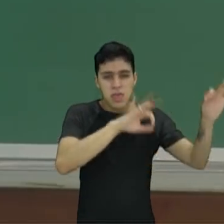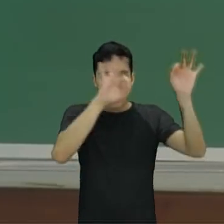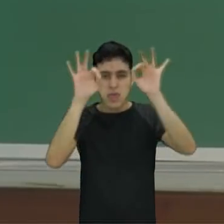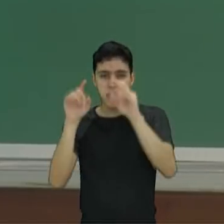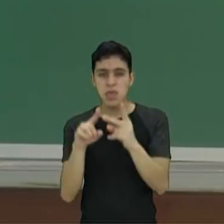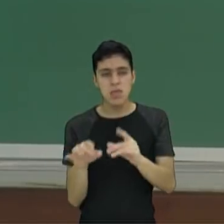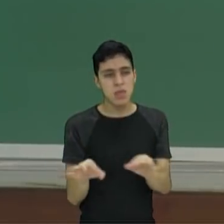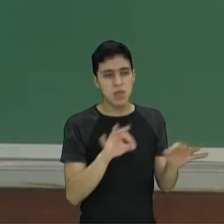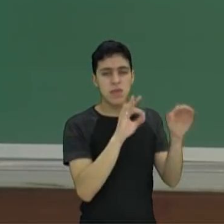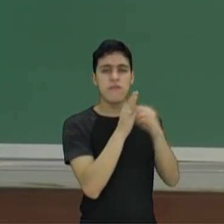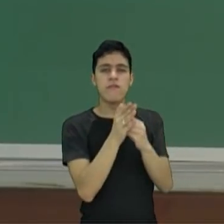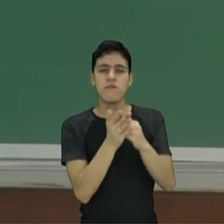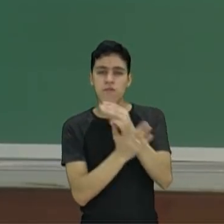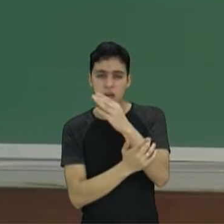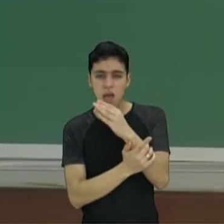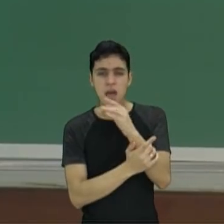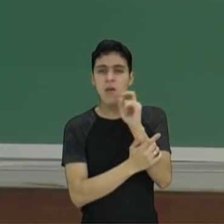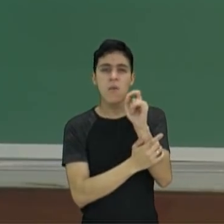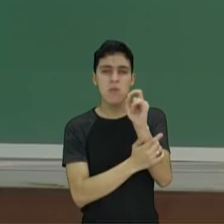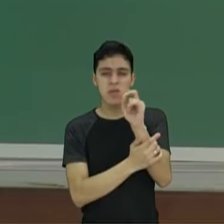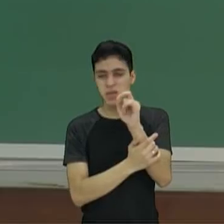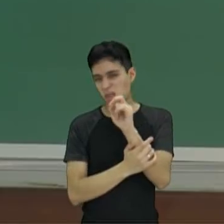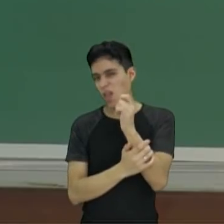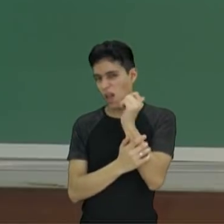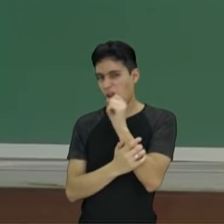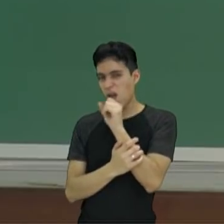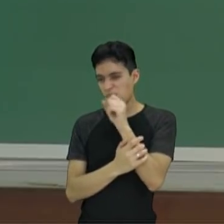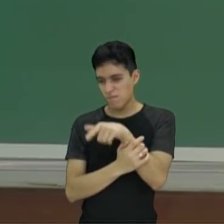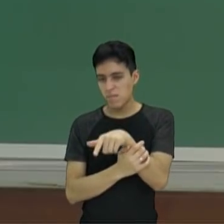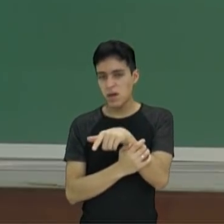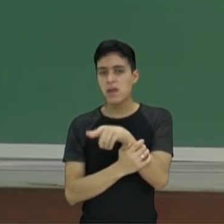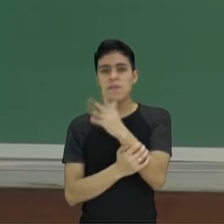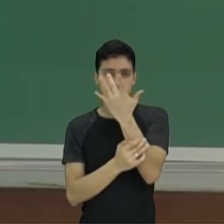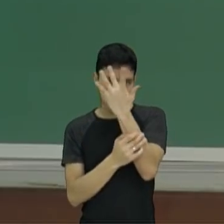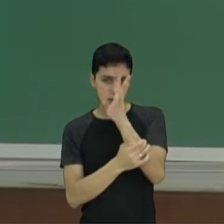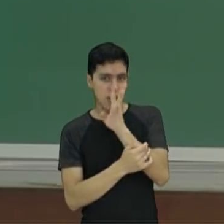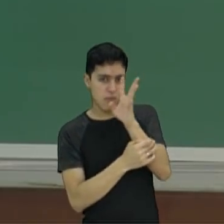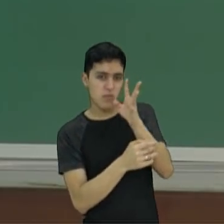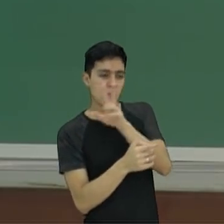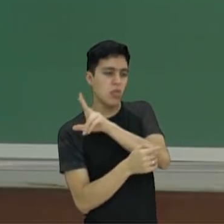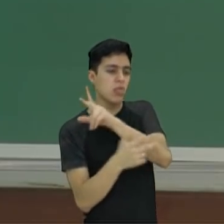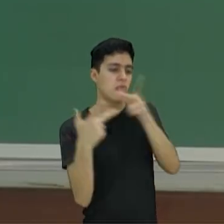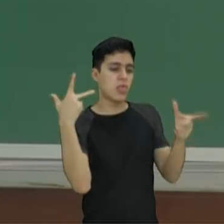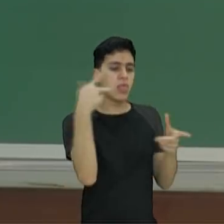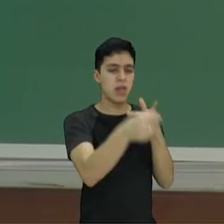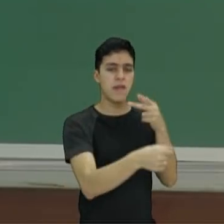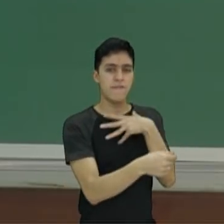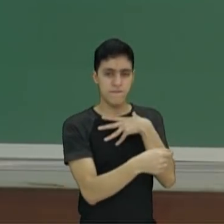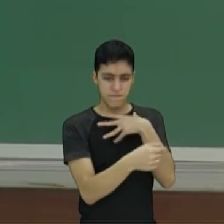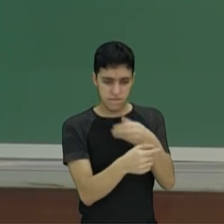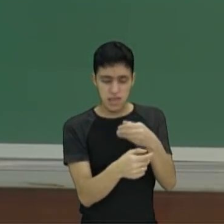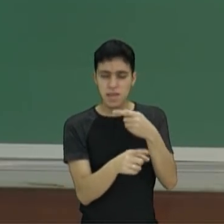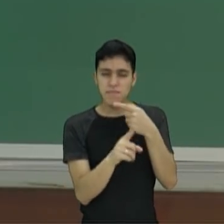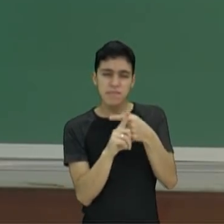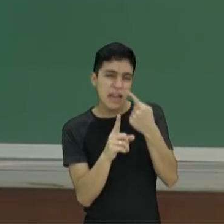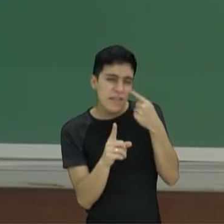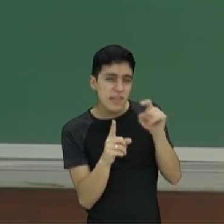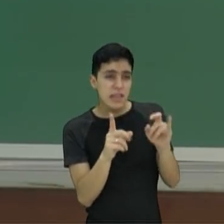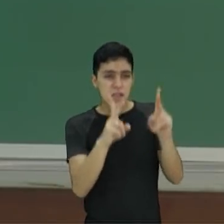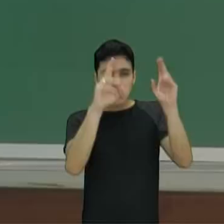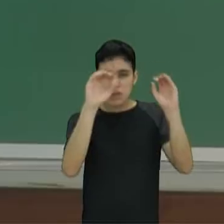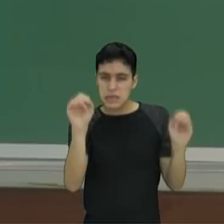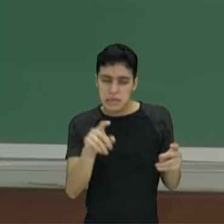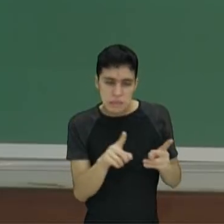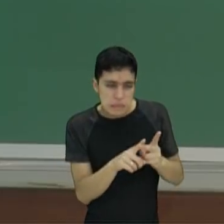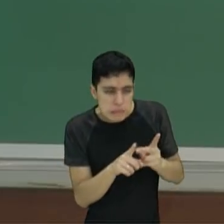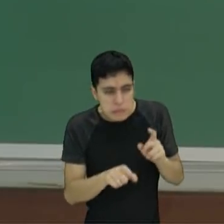vezes o vídeo em que a mãe é acusada de ter colocado a substância na filha, para ver se o vídeo não teve cortes,